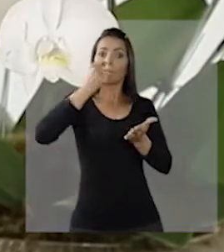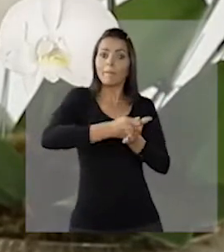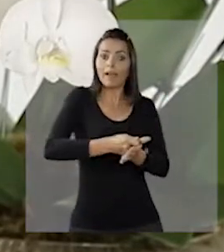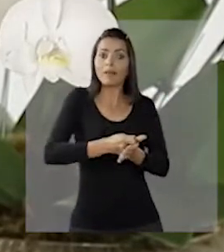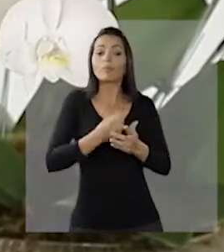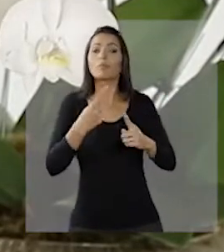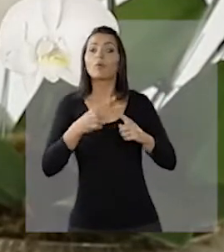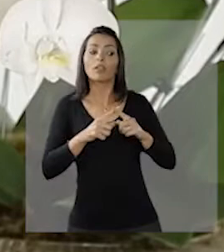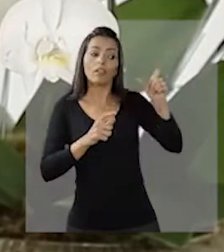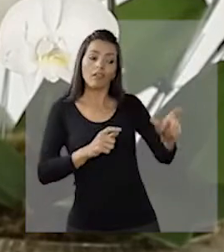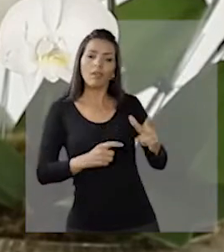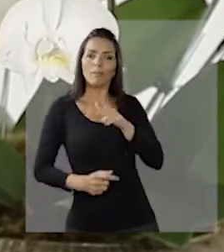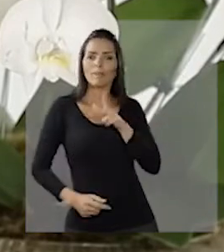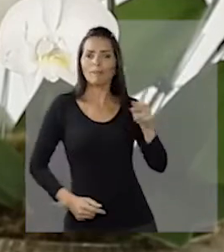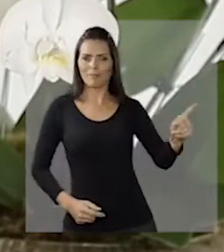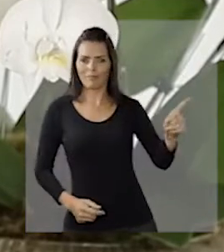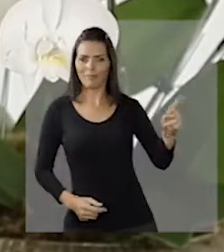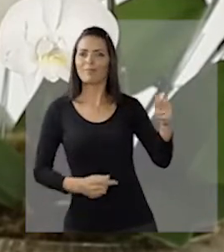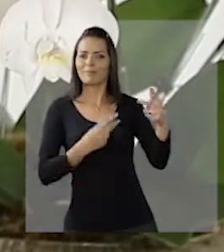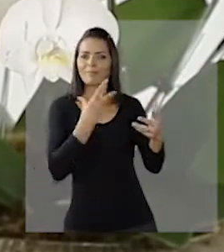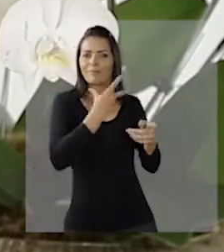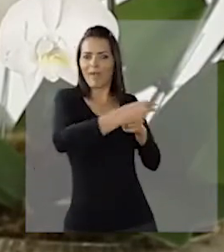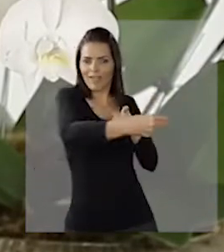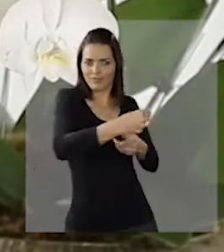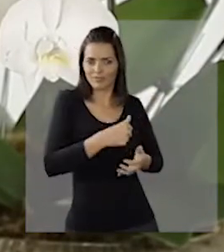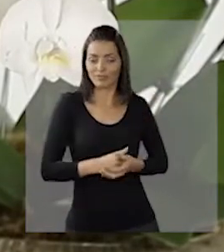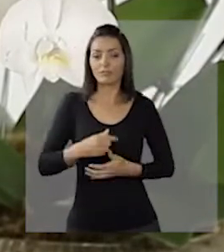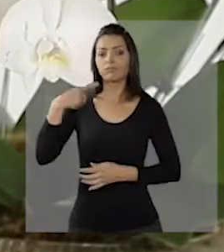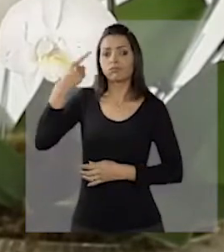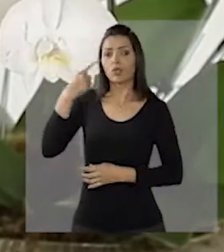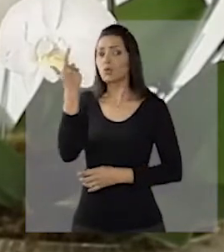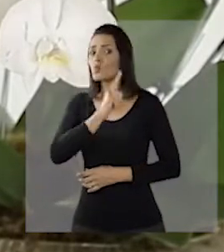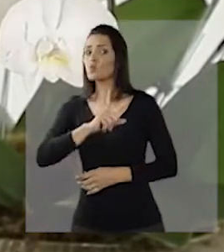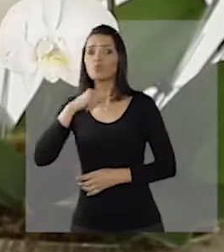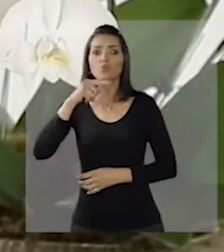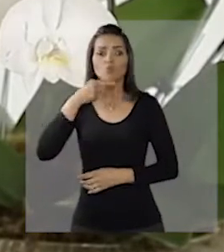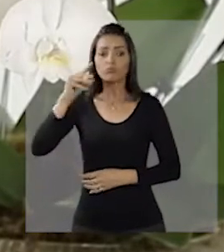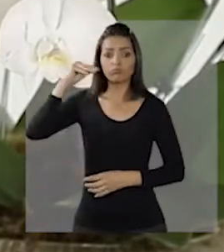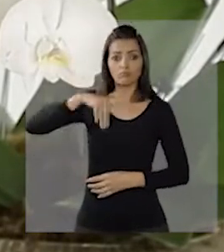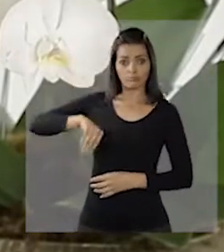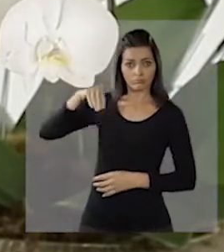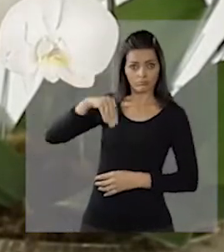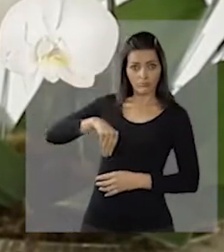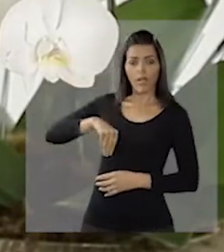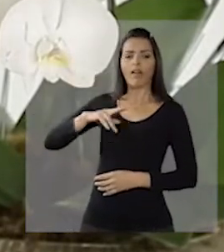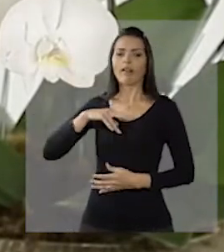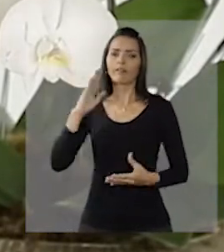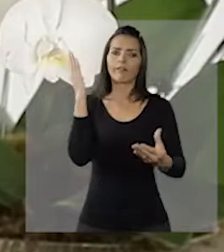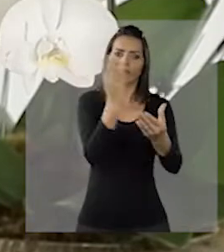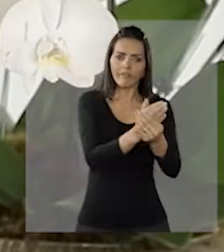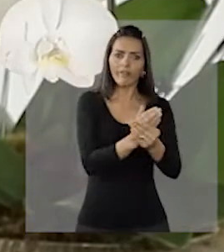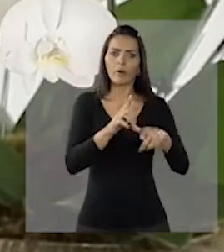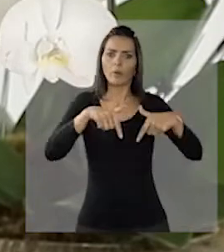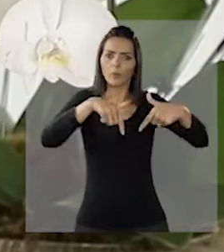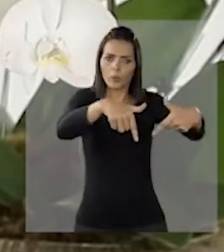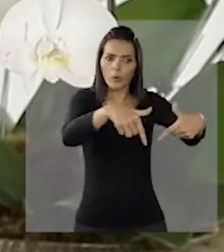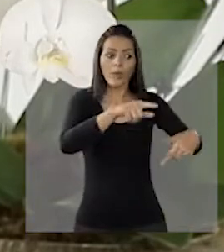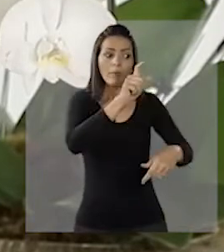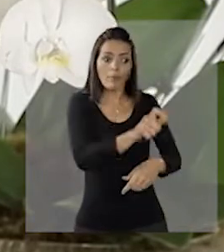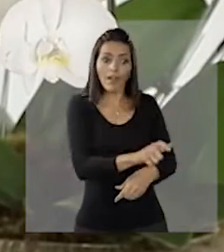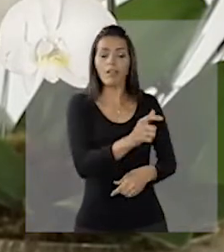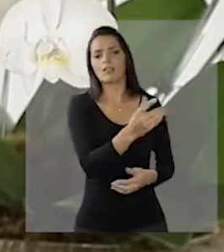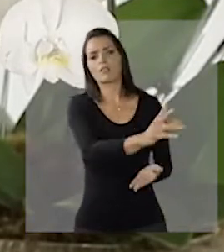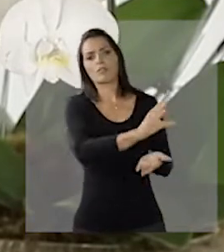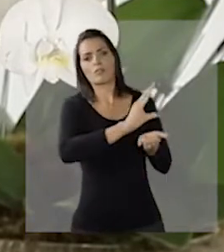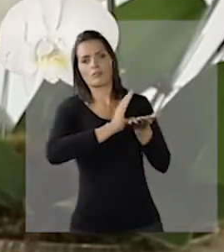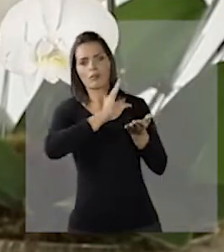sucumbenciais, que é o pagamento devido por quem perde a causa. E quando o advogado não consegue receber essa sucumbência, ingressa com uma ação